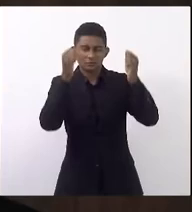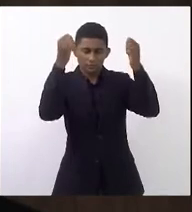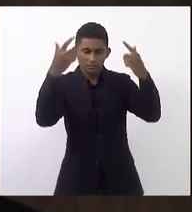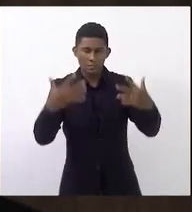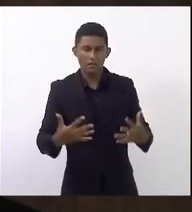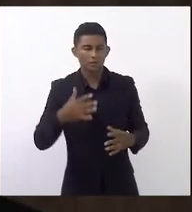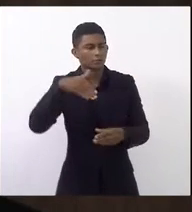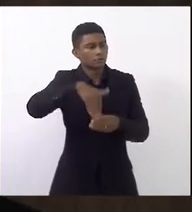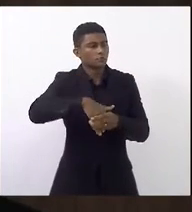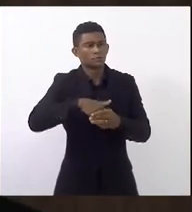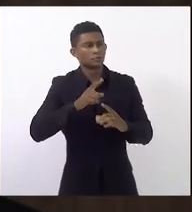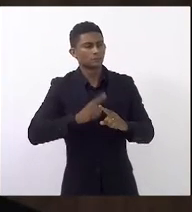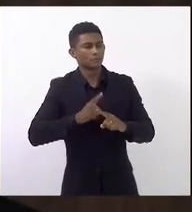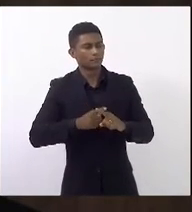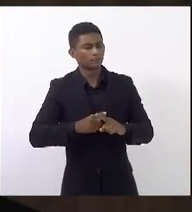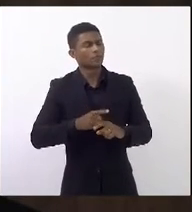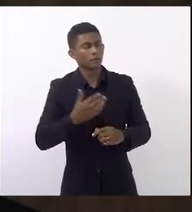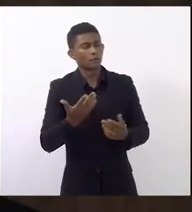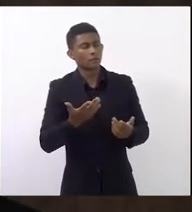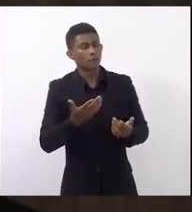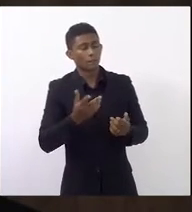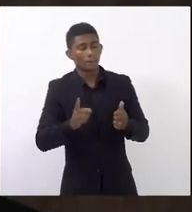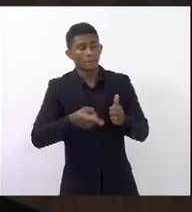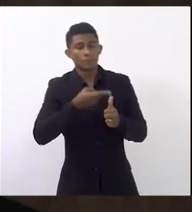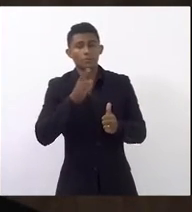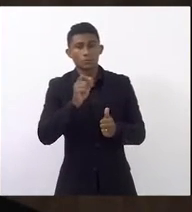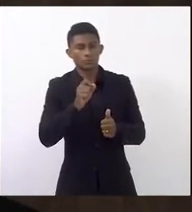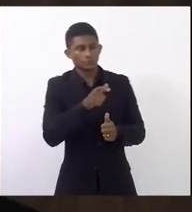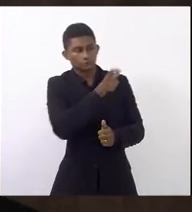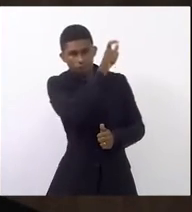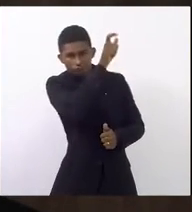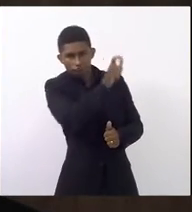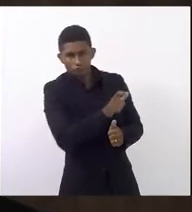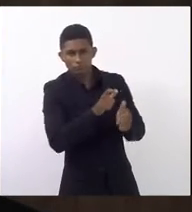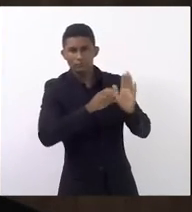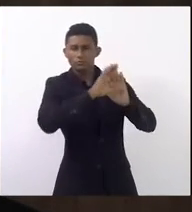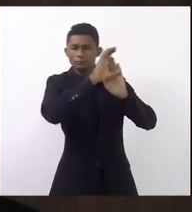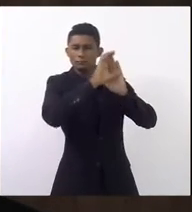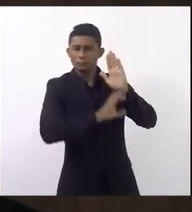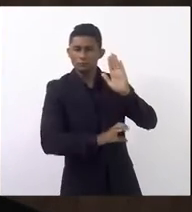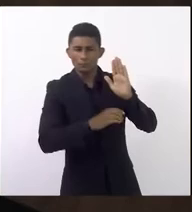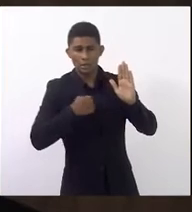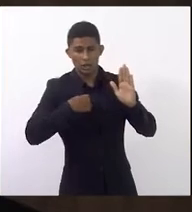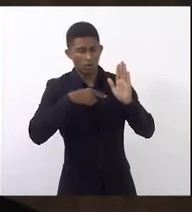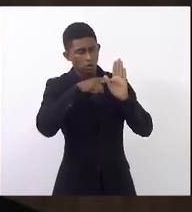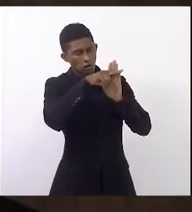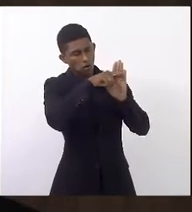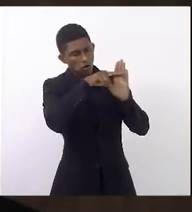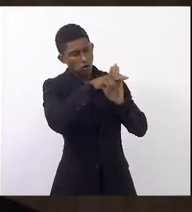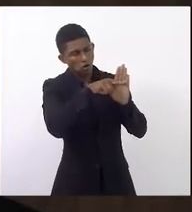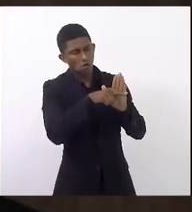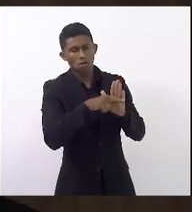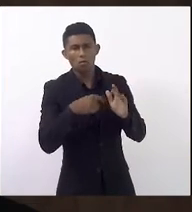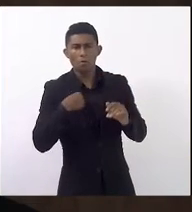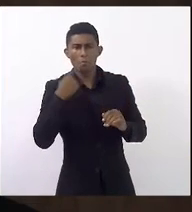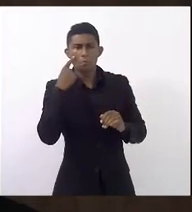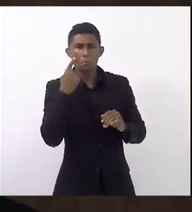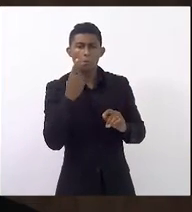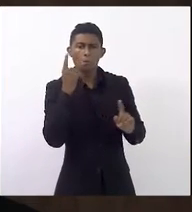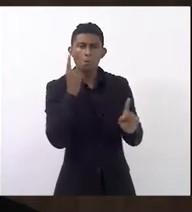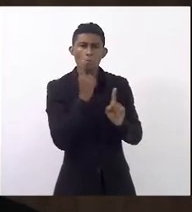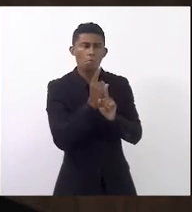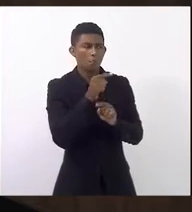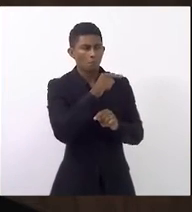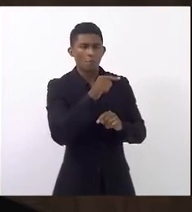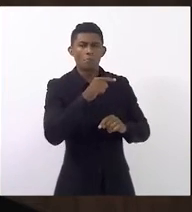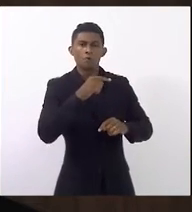que, examinando o currículo do candidato, do indicado, de fato, se constata uma trajetória